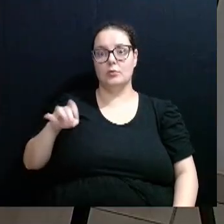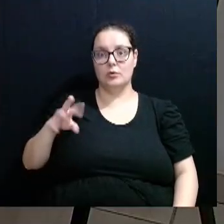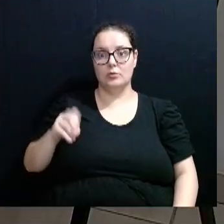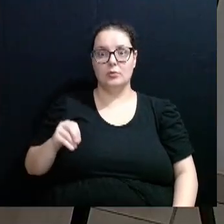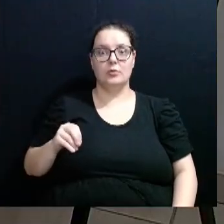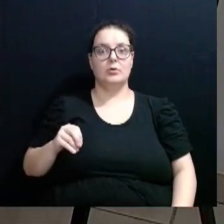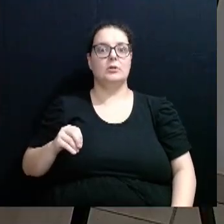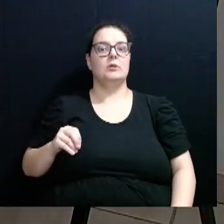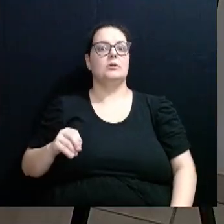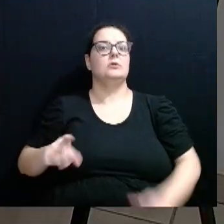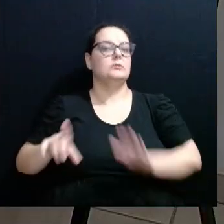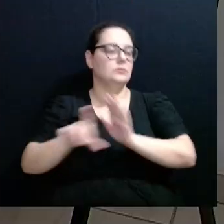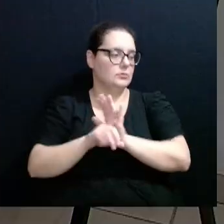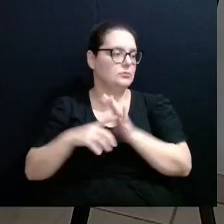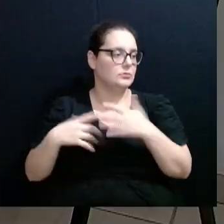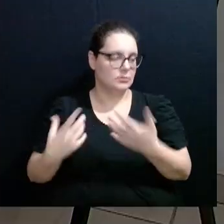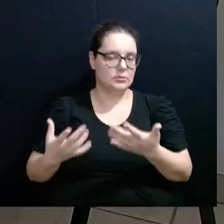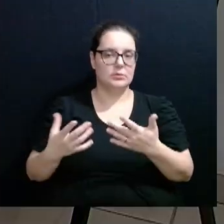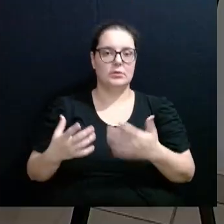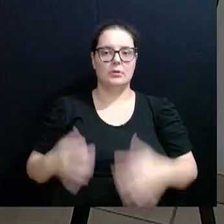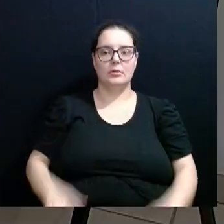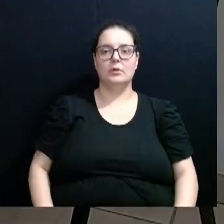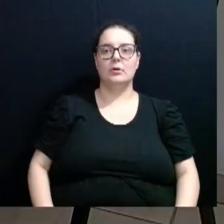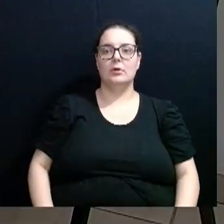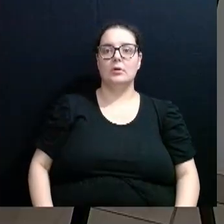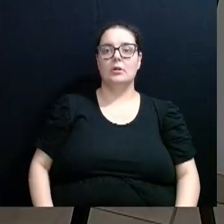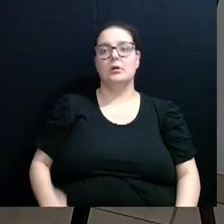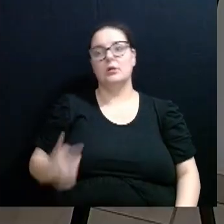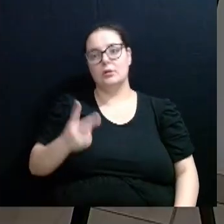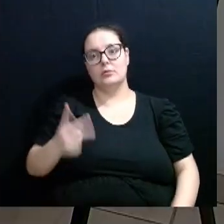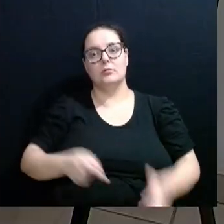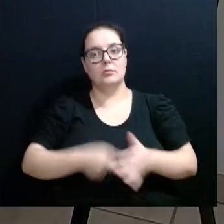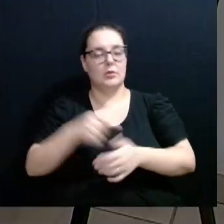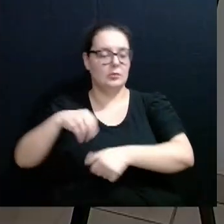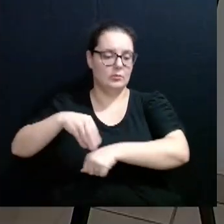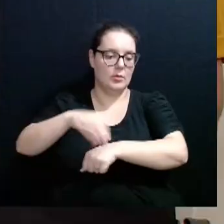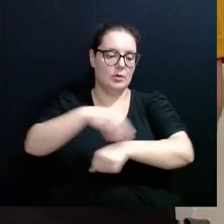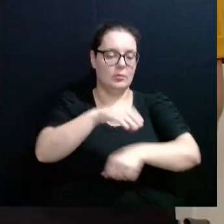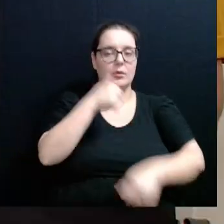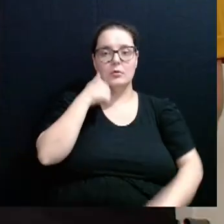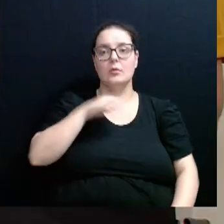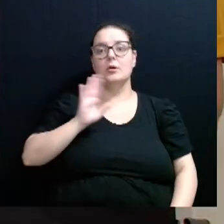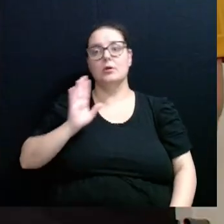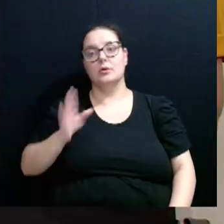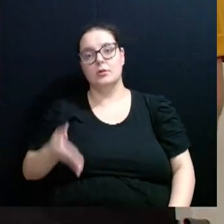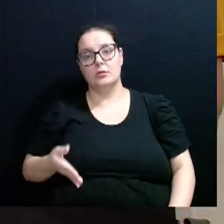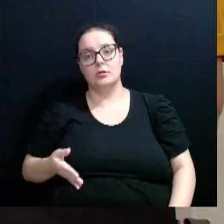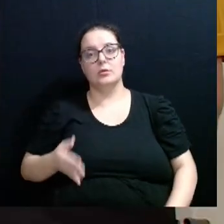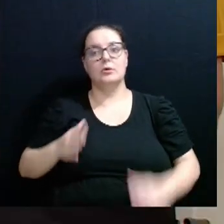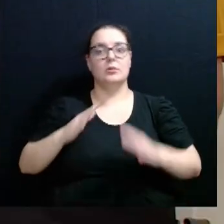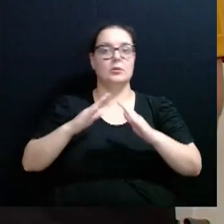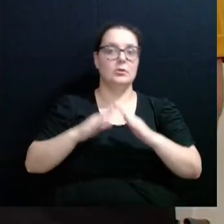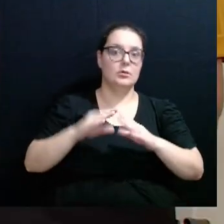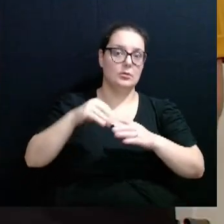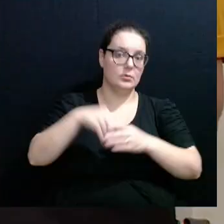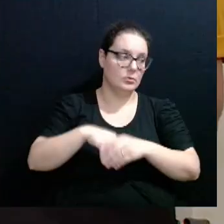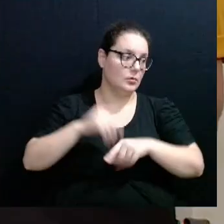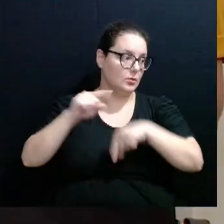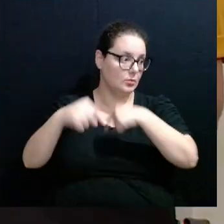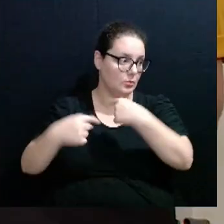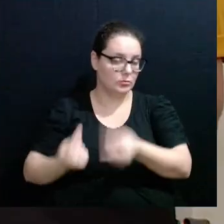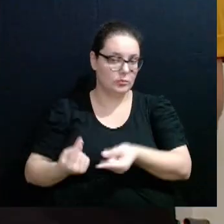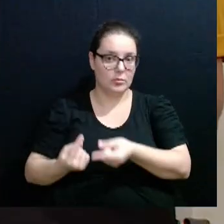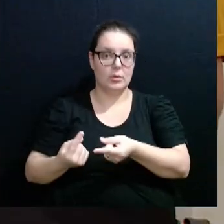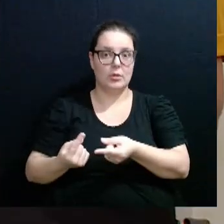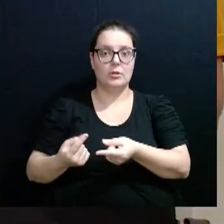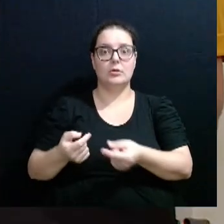2 primeiras é que tinham mais facilidade de indicar mulheres que já moravam 1 ano e meio nas casas e já estavam para sair. Suas